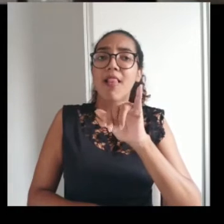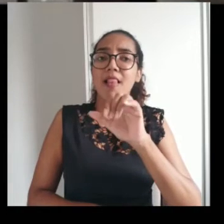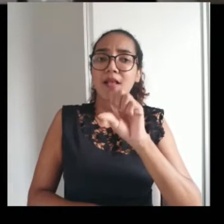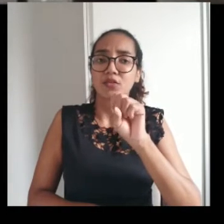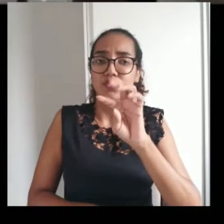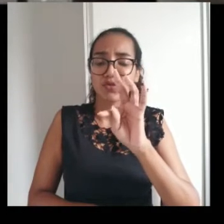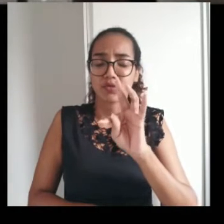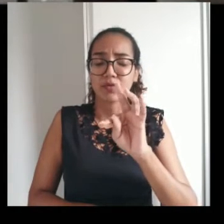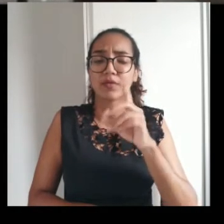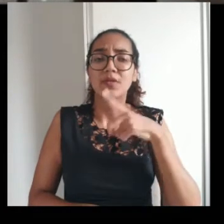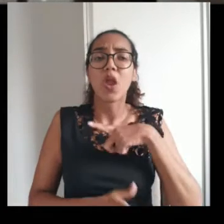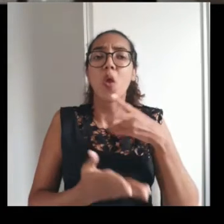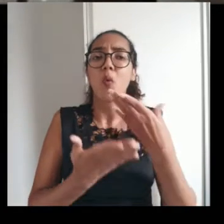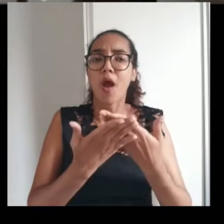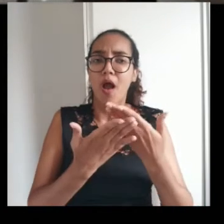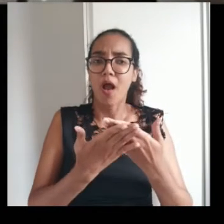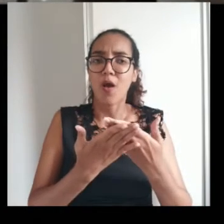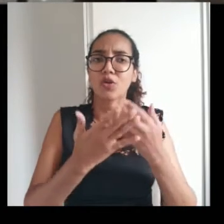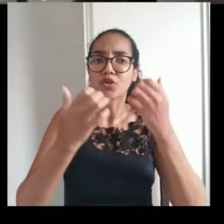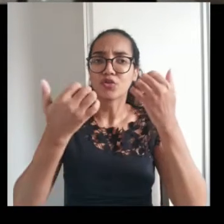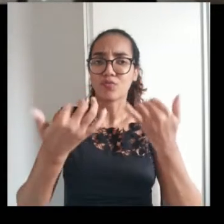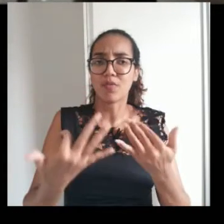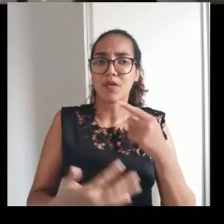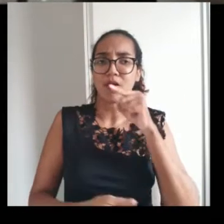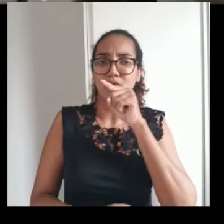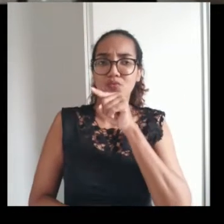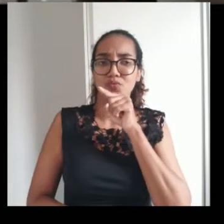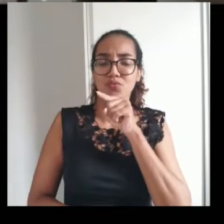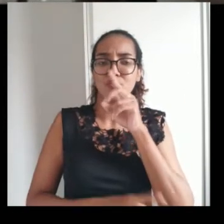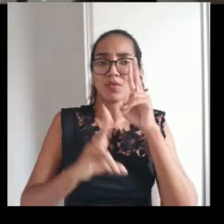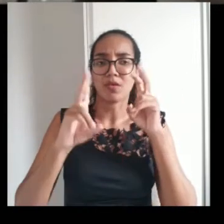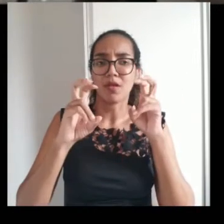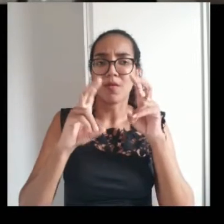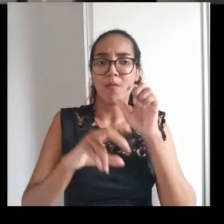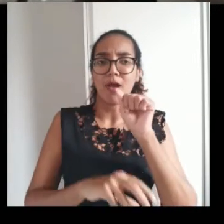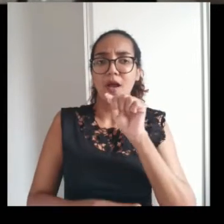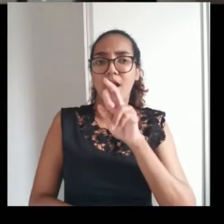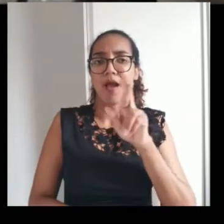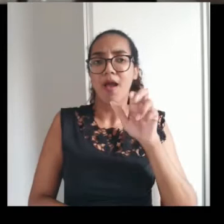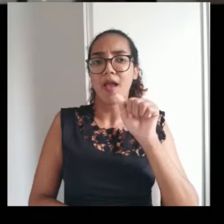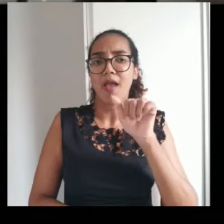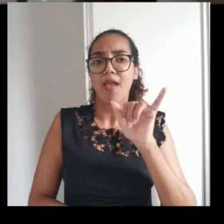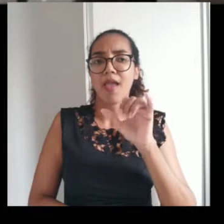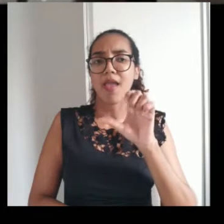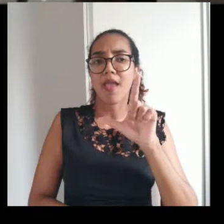Então nesse caso você não ia se preocupar, por exemplo, em